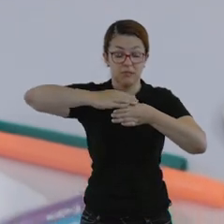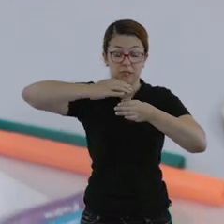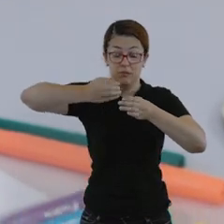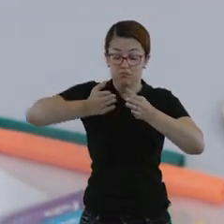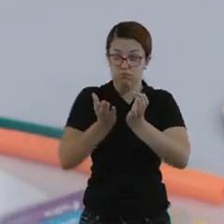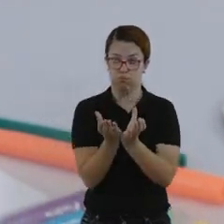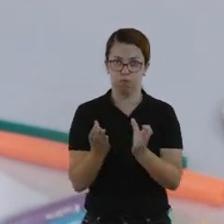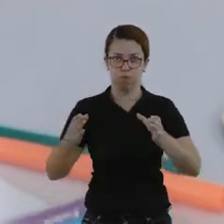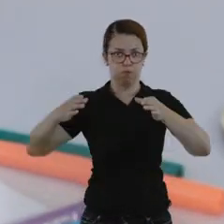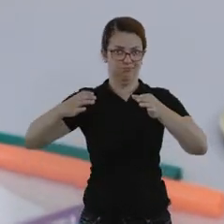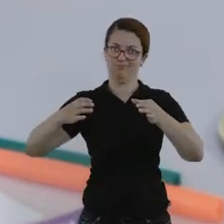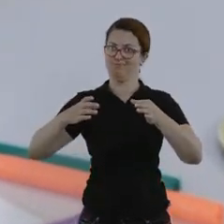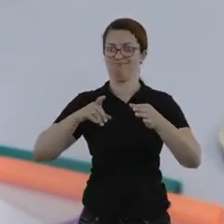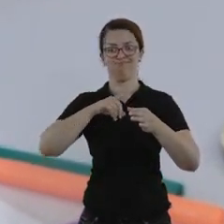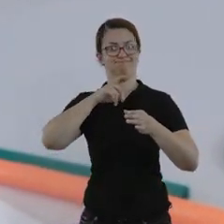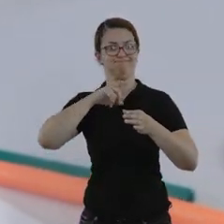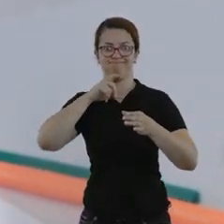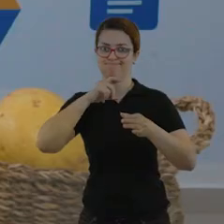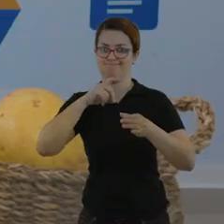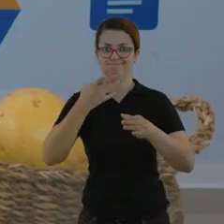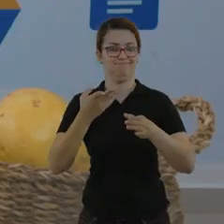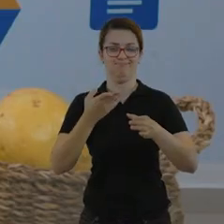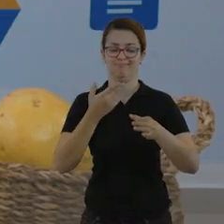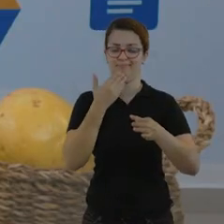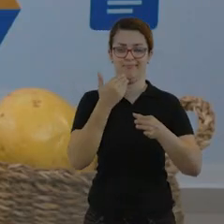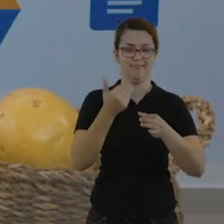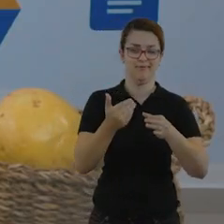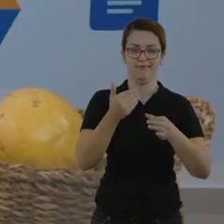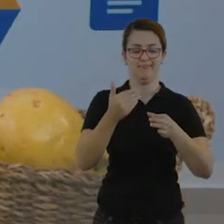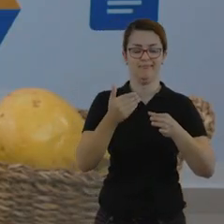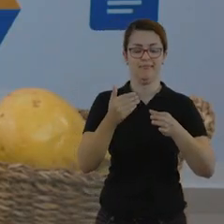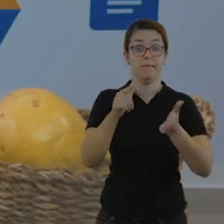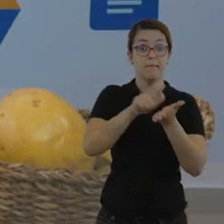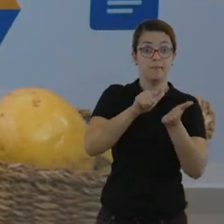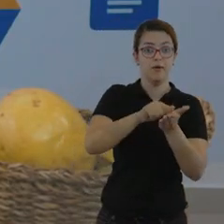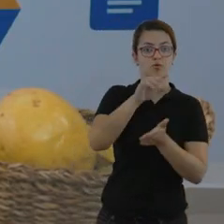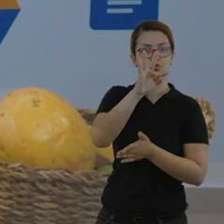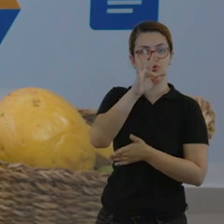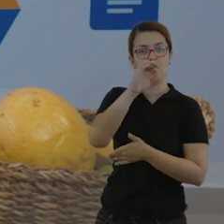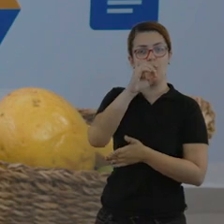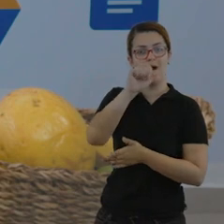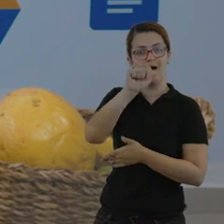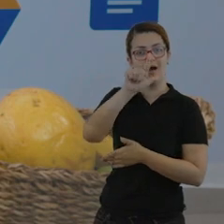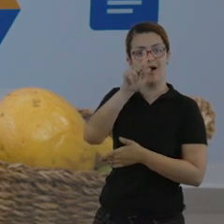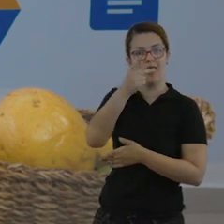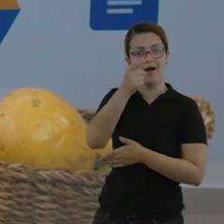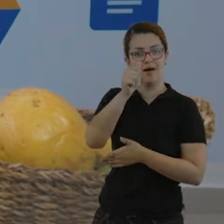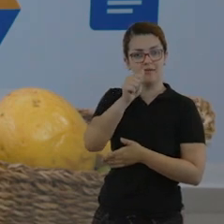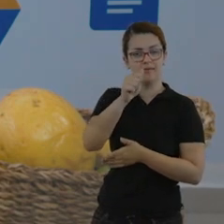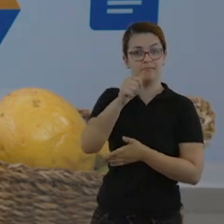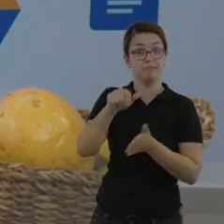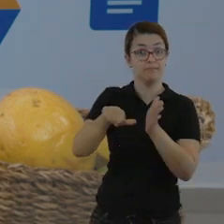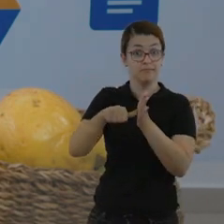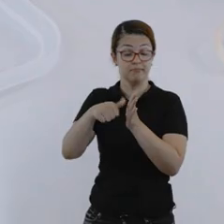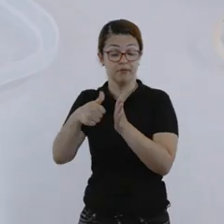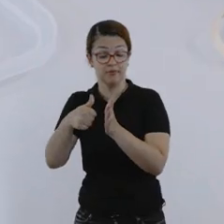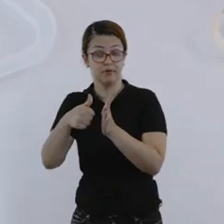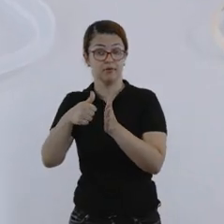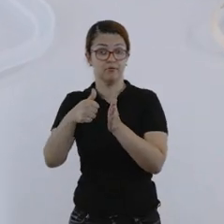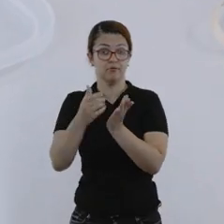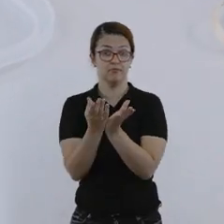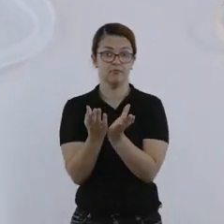muito fundo, o papel toalha vai dissolver na mesma hora. Então, não precisa ser tão fundo assim. Você coloca um pouquinho de